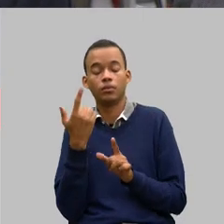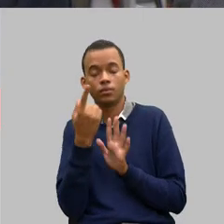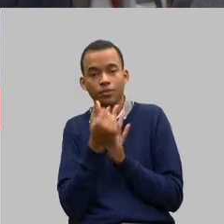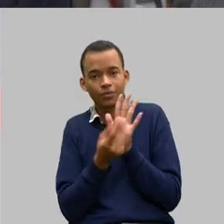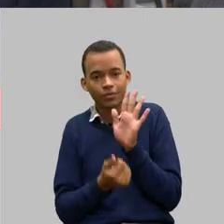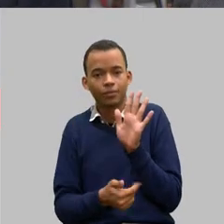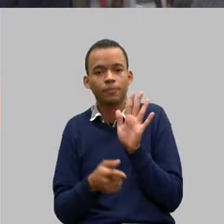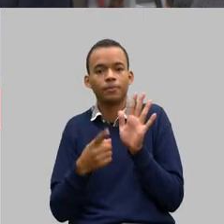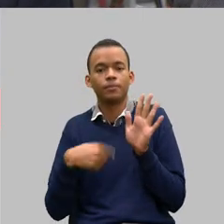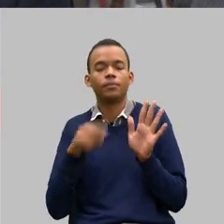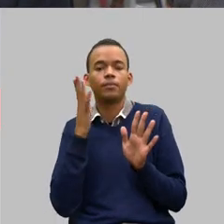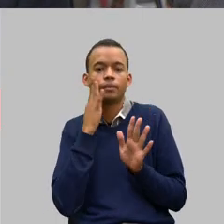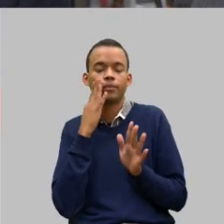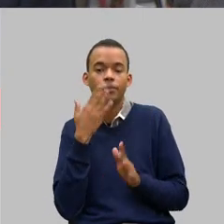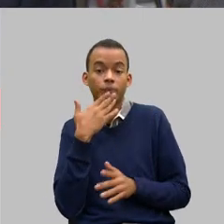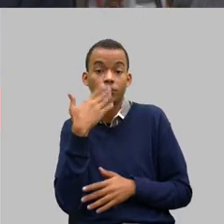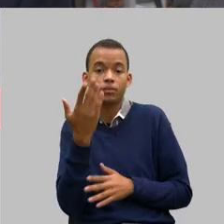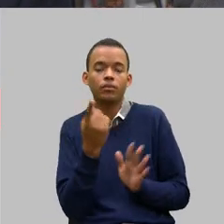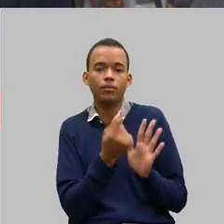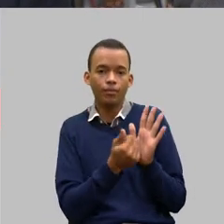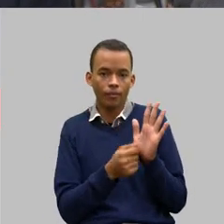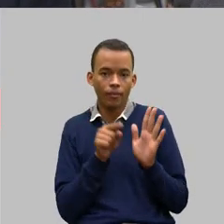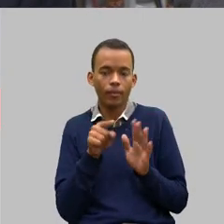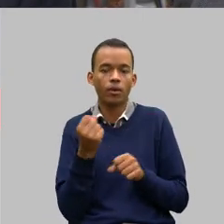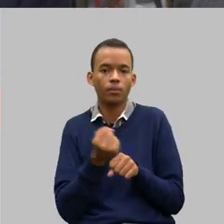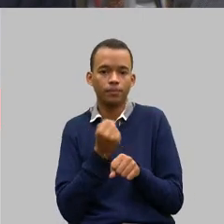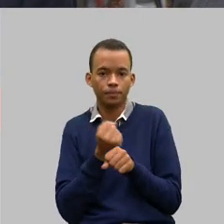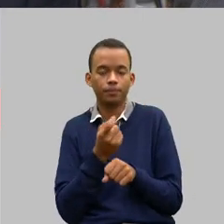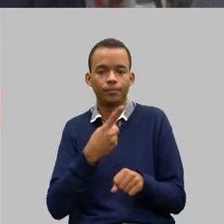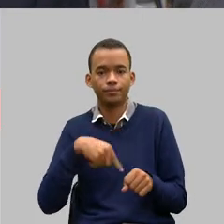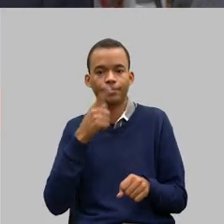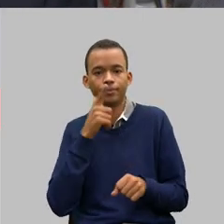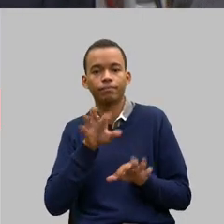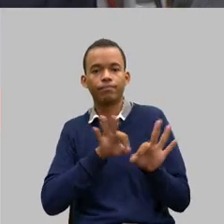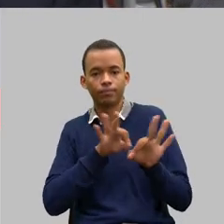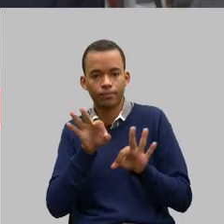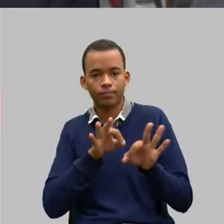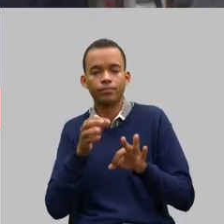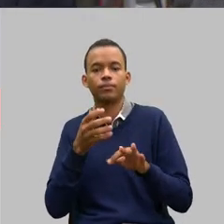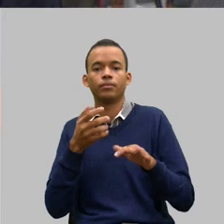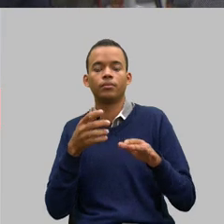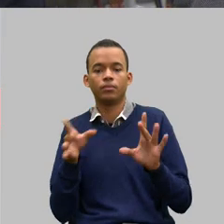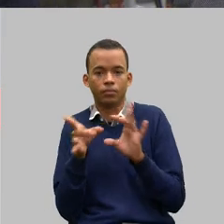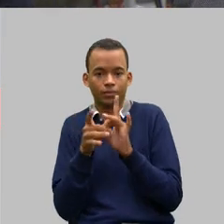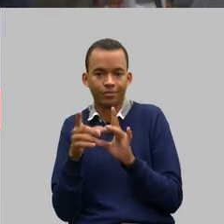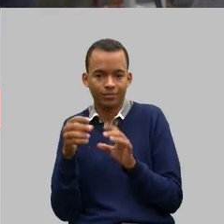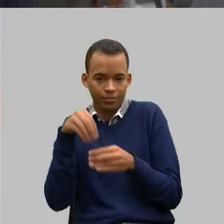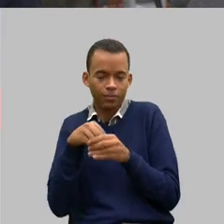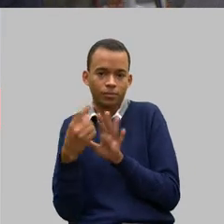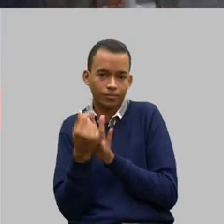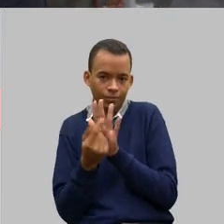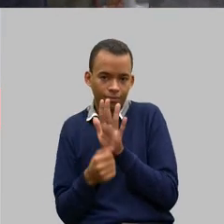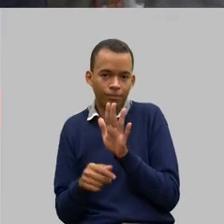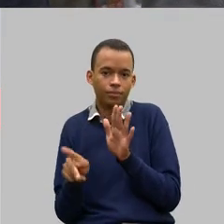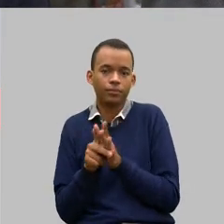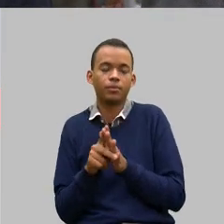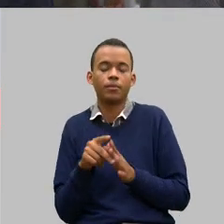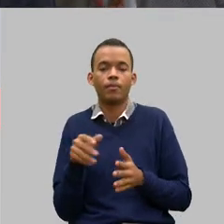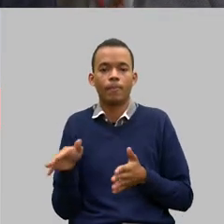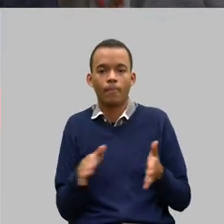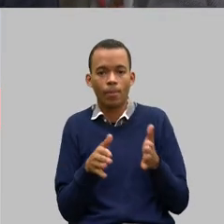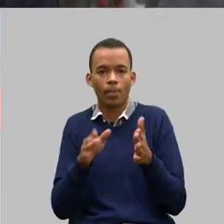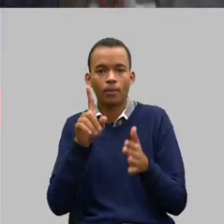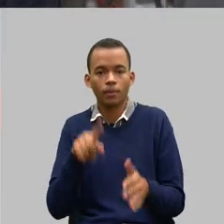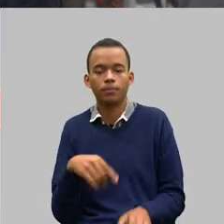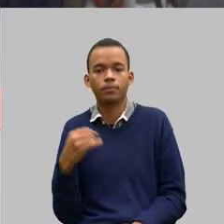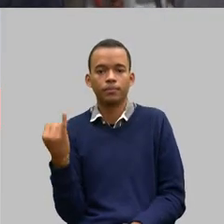saber qual que é o orçamento dessa obra pra gente poder trabalhar na inclusão dela do nosso orçamento que é realmente é uma obra é uma estrada que né